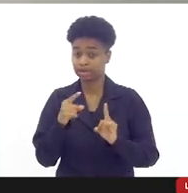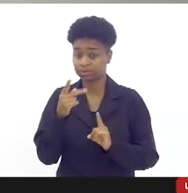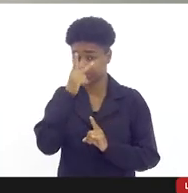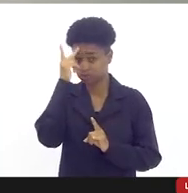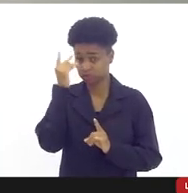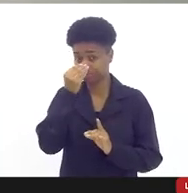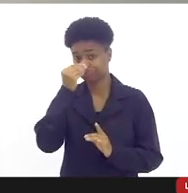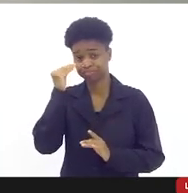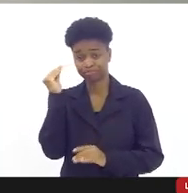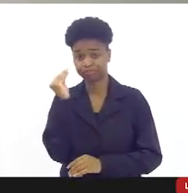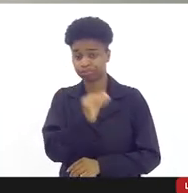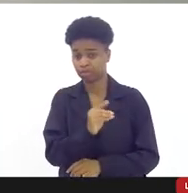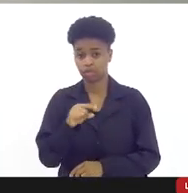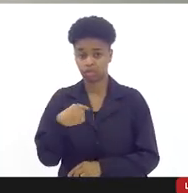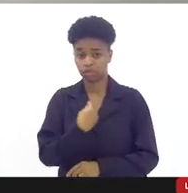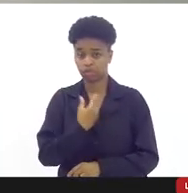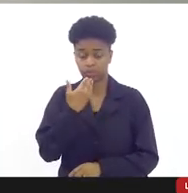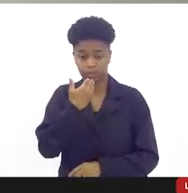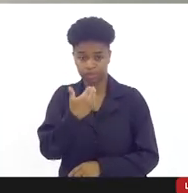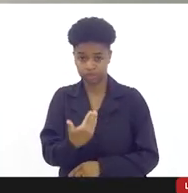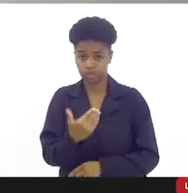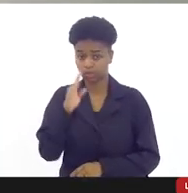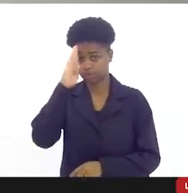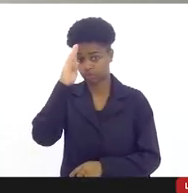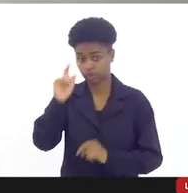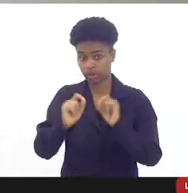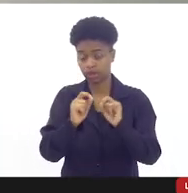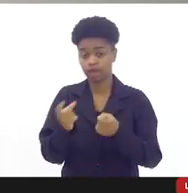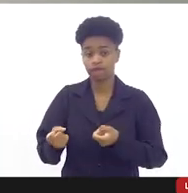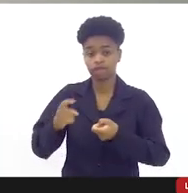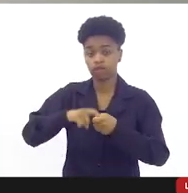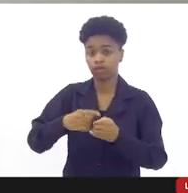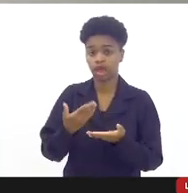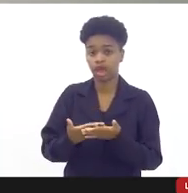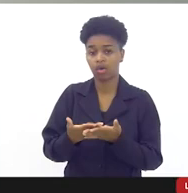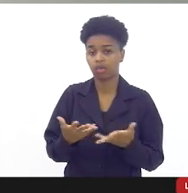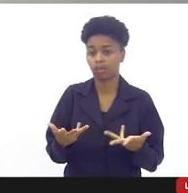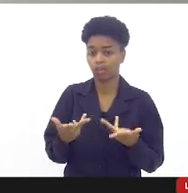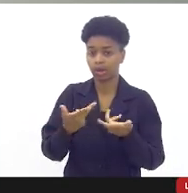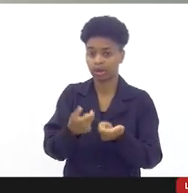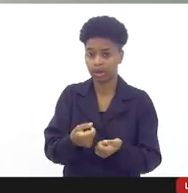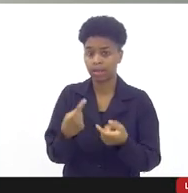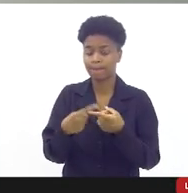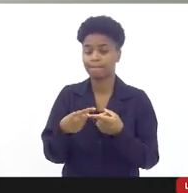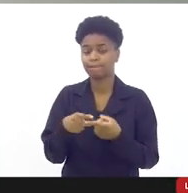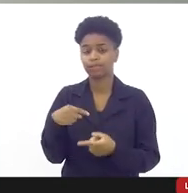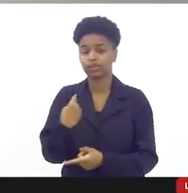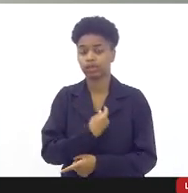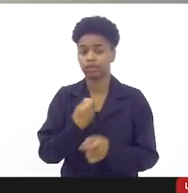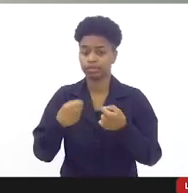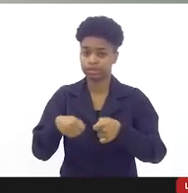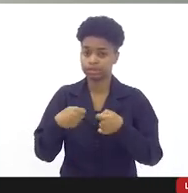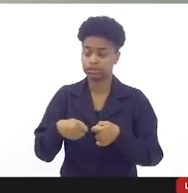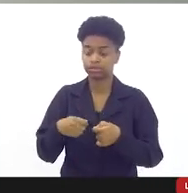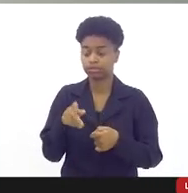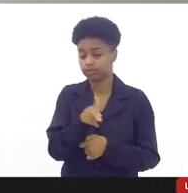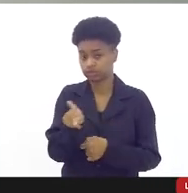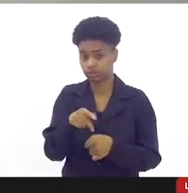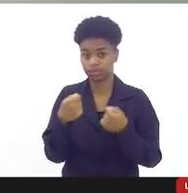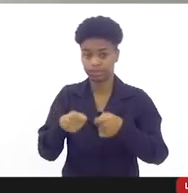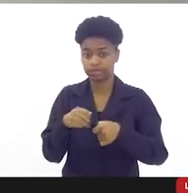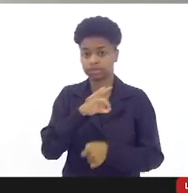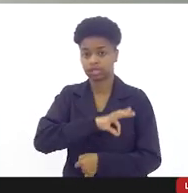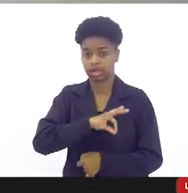nossas demandas que eram principalmente a volta das aulas com qualidade enfim nossos pecadores receberem dia não precisarem fazer